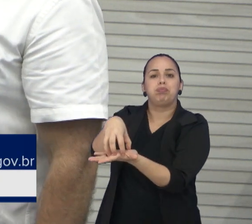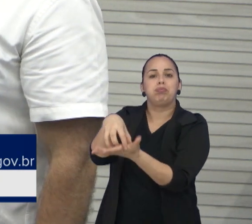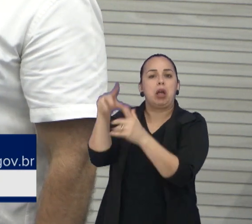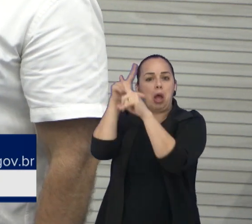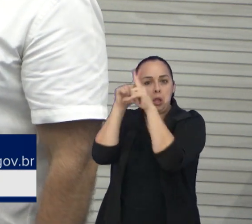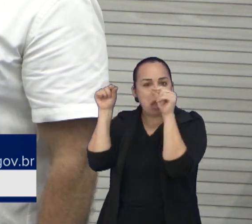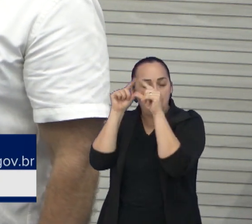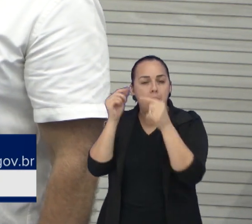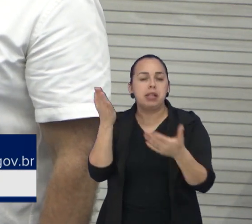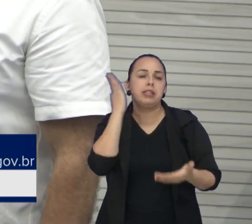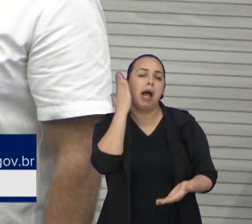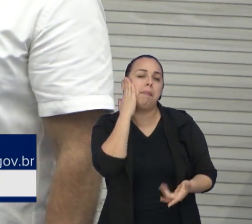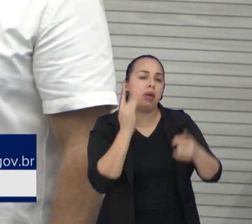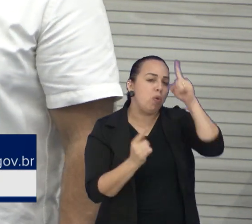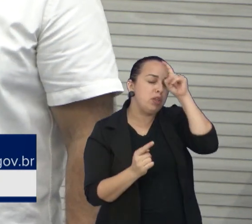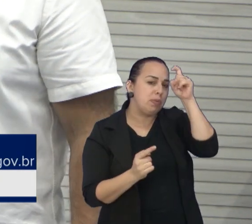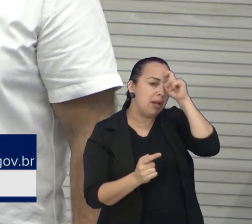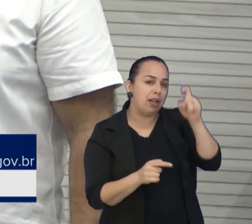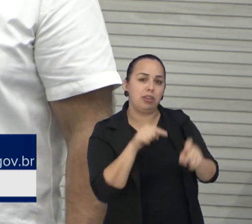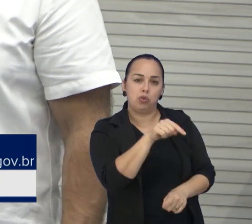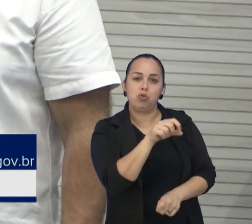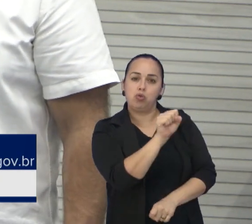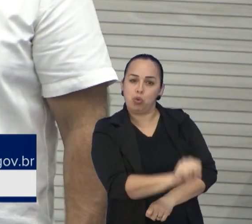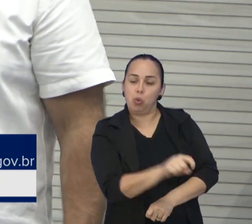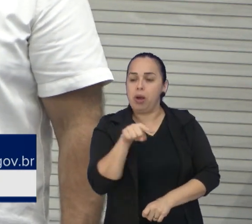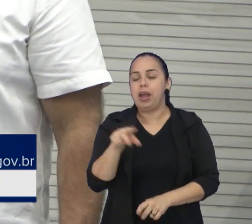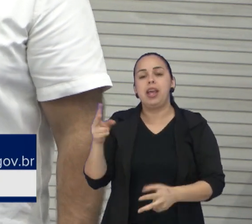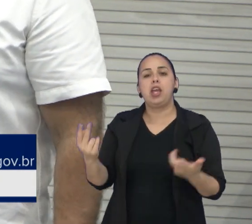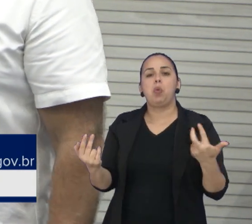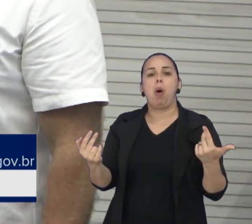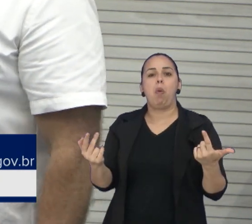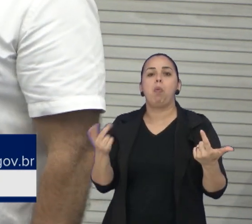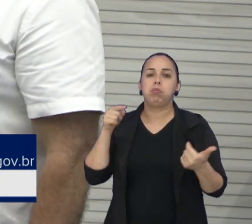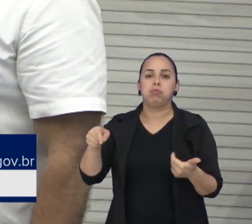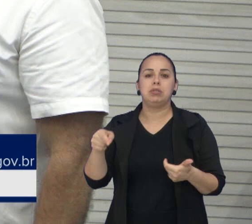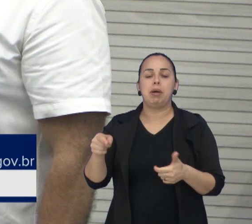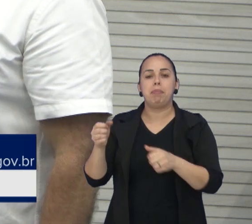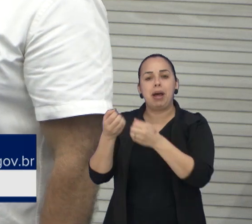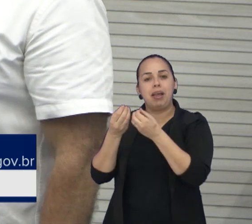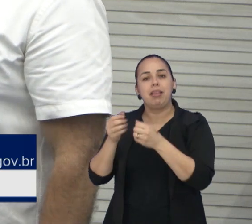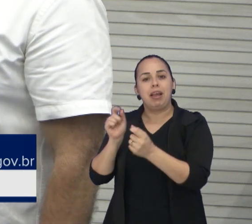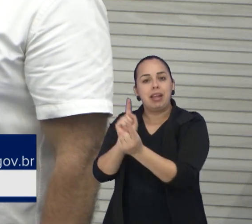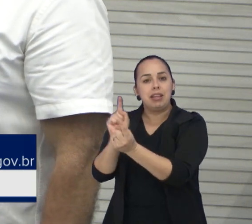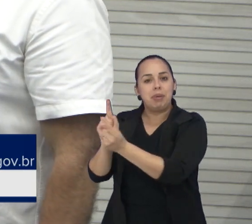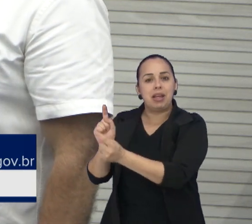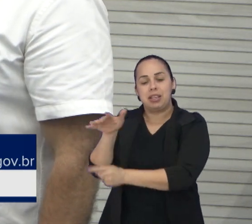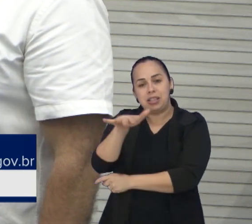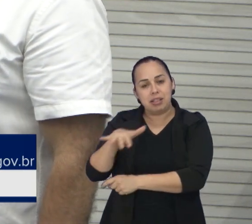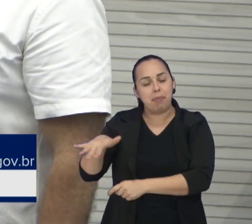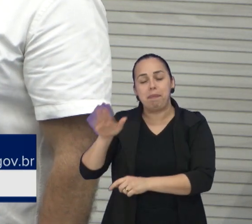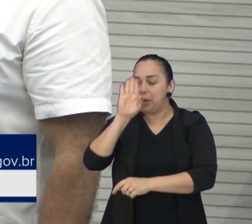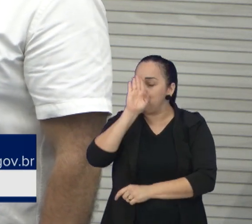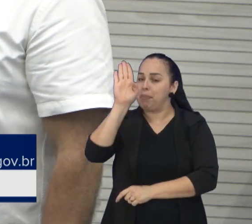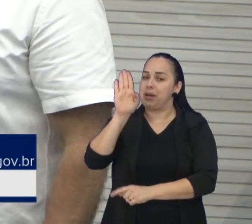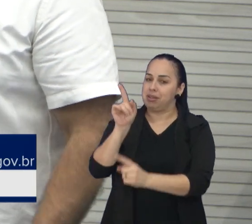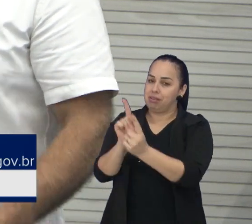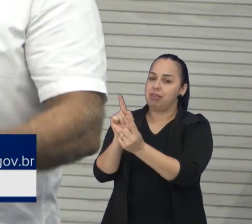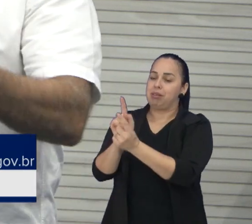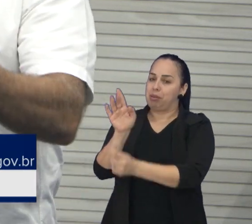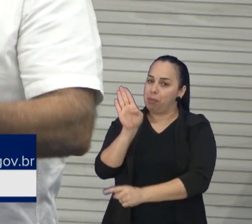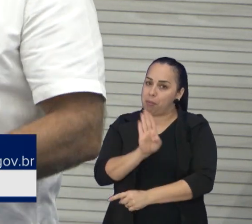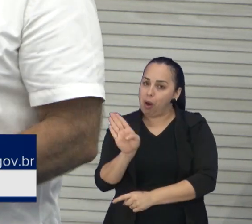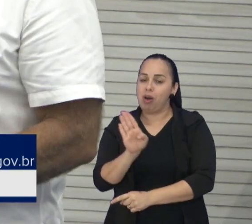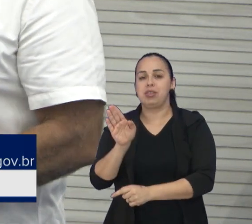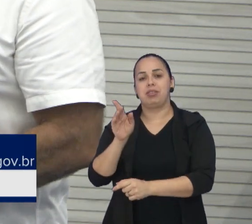Clínica Sul, fazer um Clínica Sul 2 lá, para atender toda a população da saúde, principalmente daquela região e de toda São José.